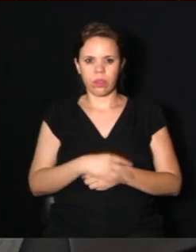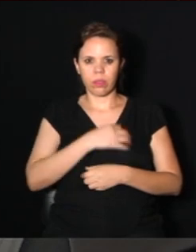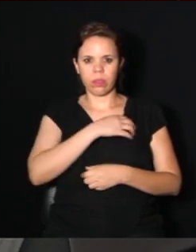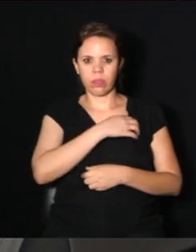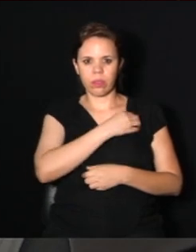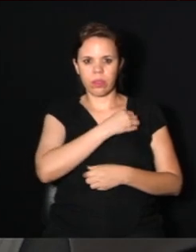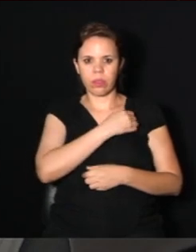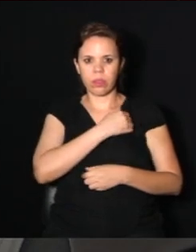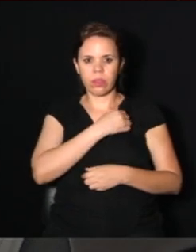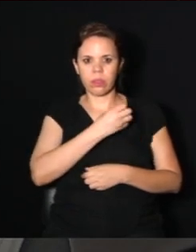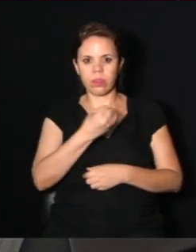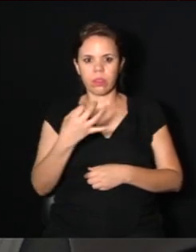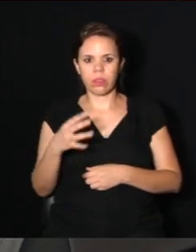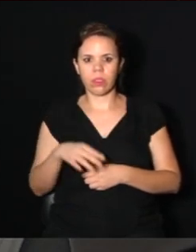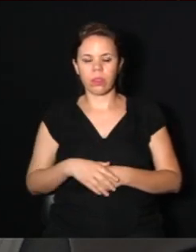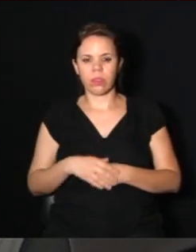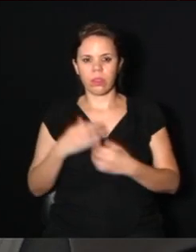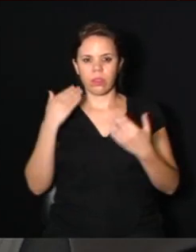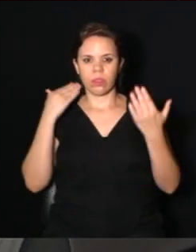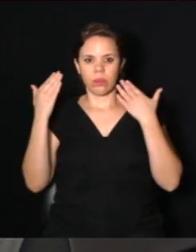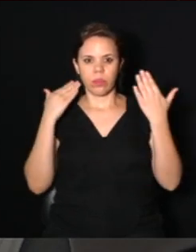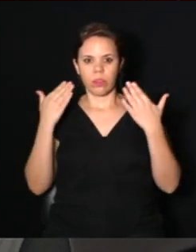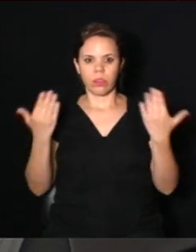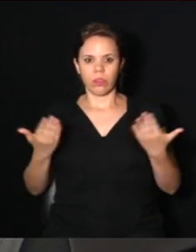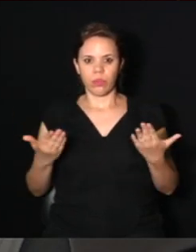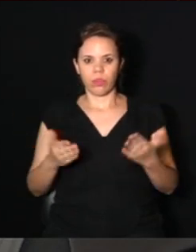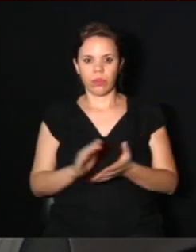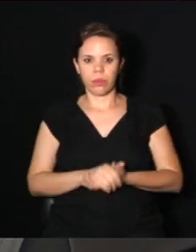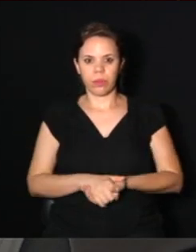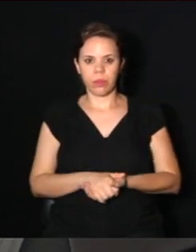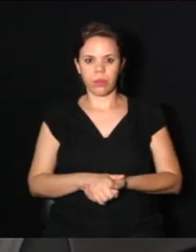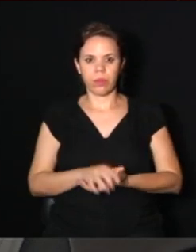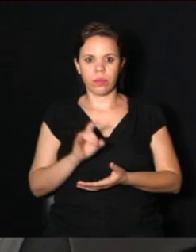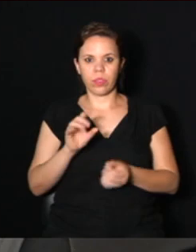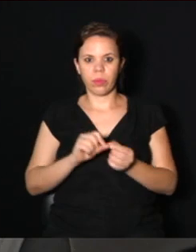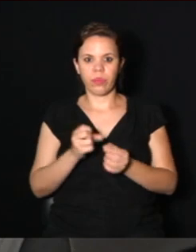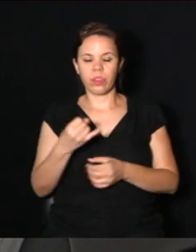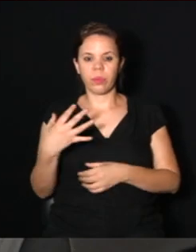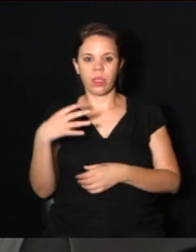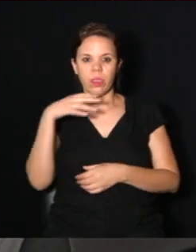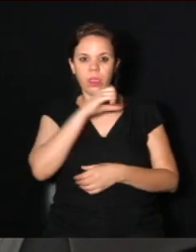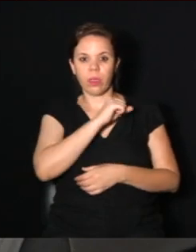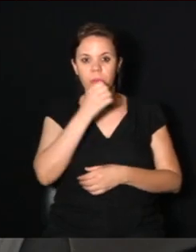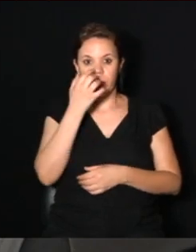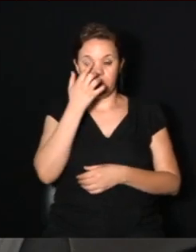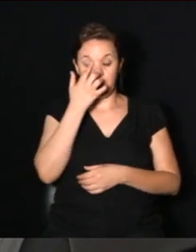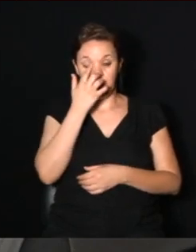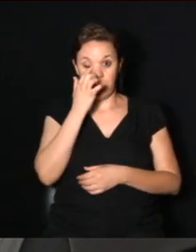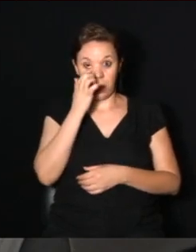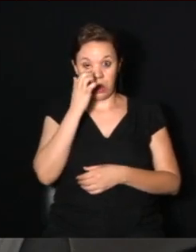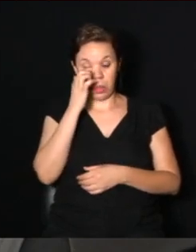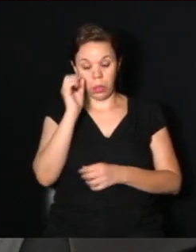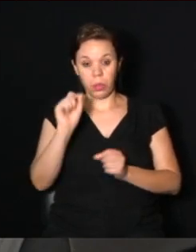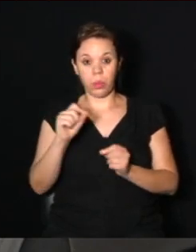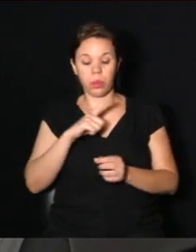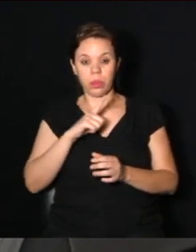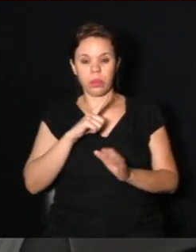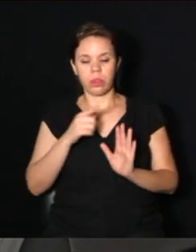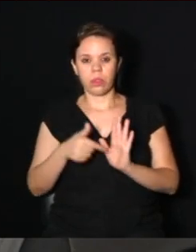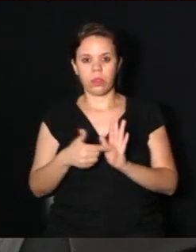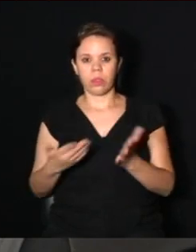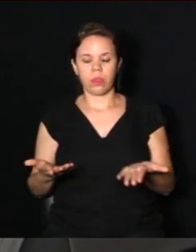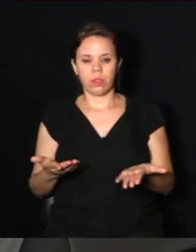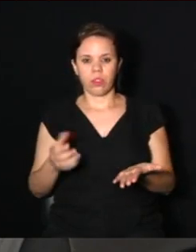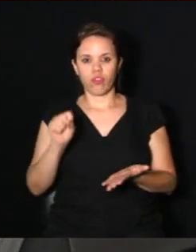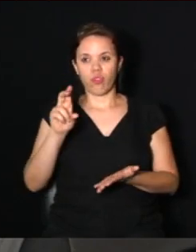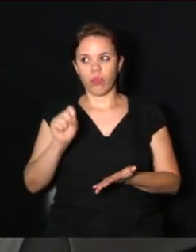a quantidade de psicólogos que estão na rede hoje, né? Só para fazer uma conta rápida do que tem preconizado lá para o